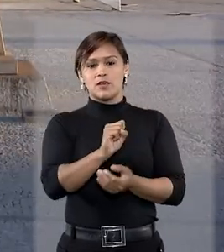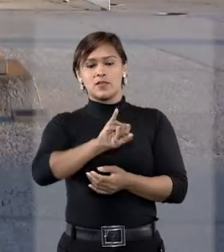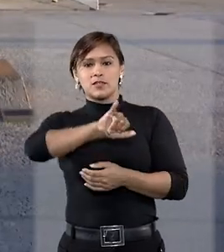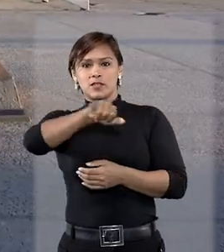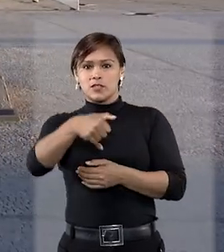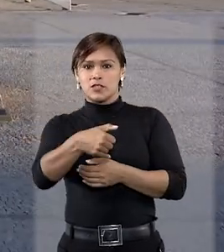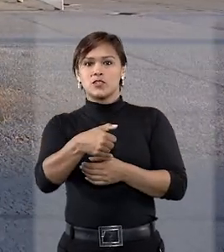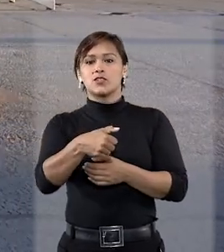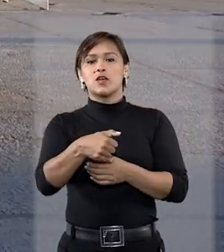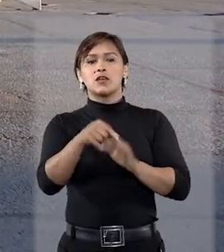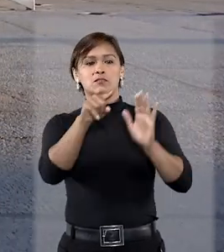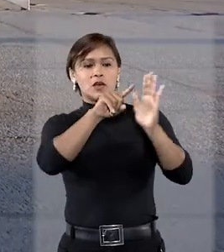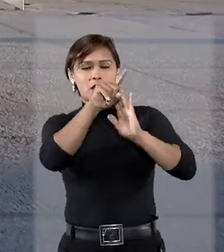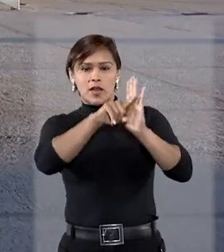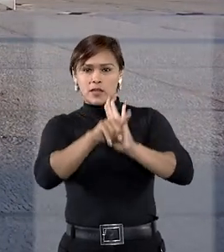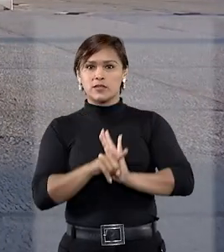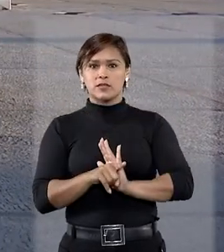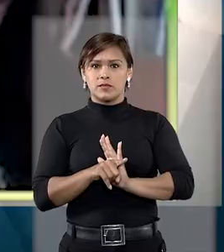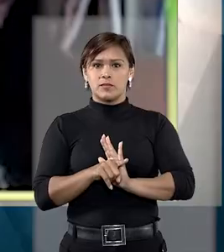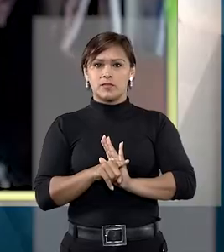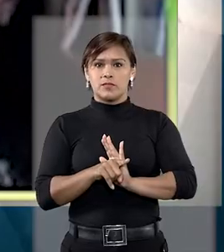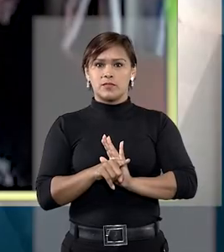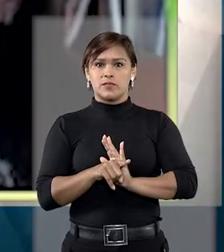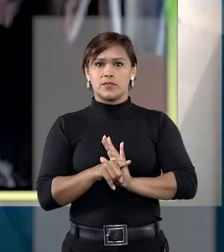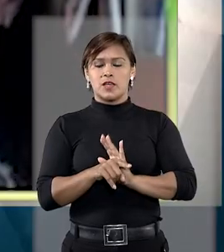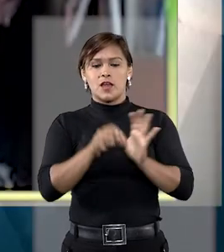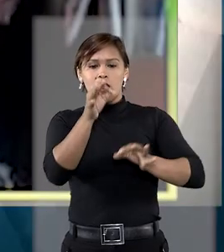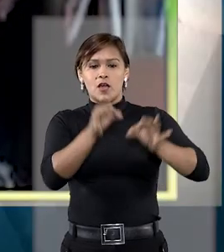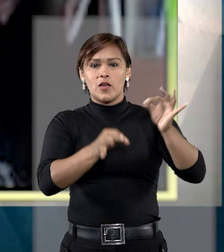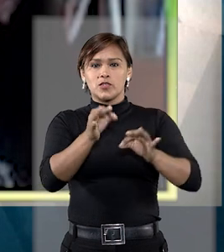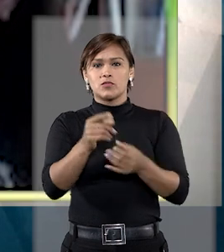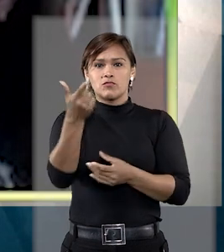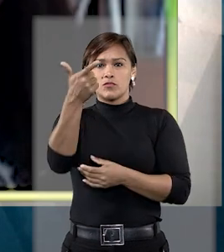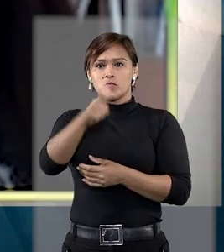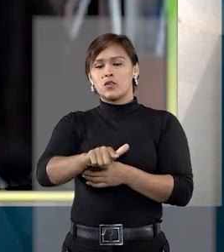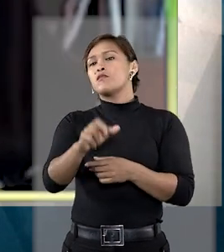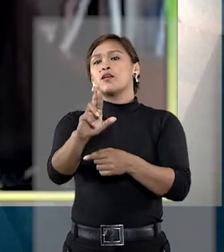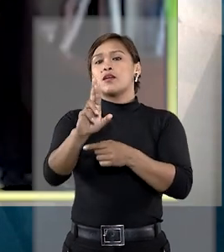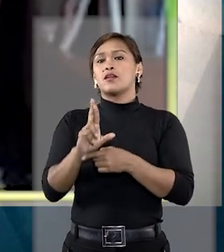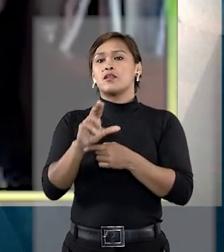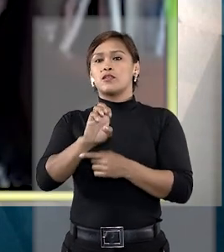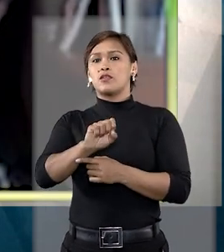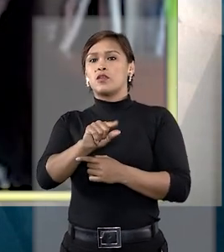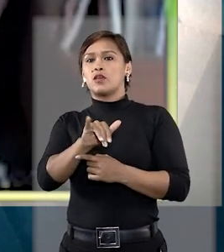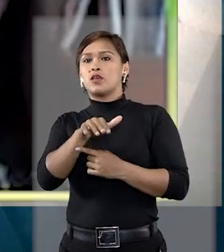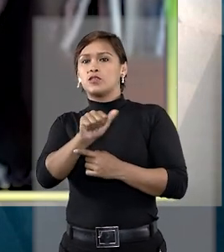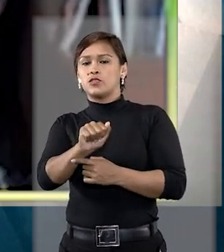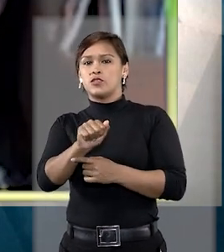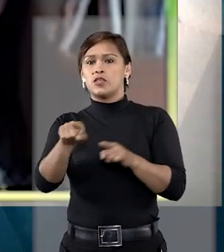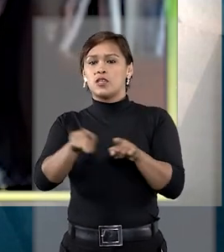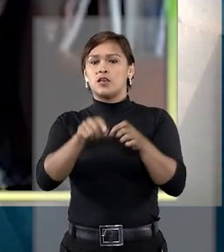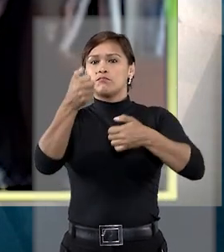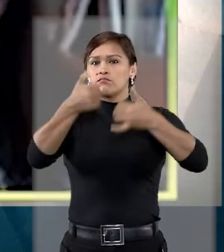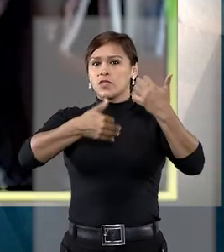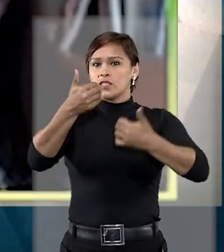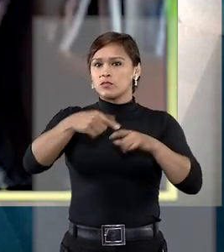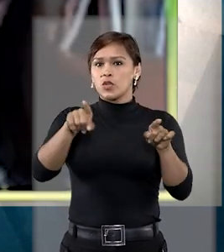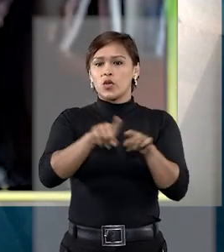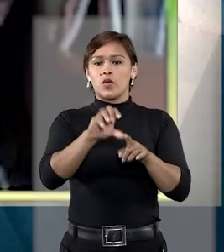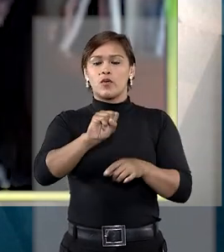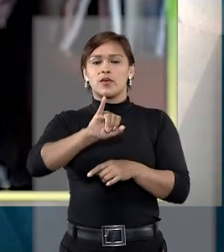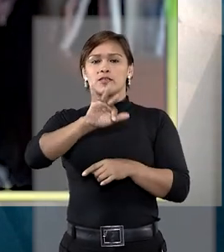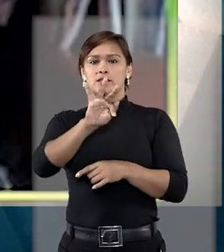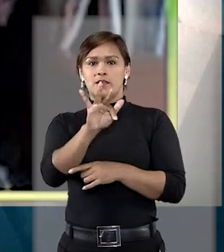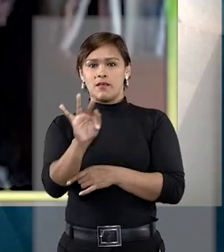STJ para eventual retratação. Ao rejulgar o caso, a relatora, ministra Regina Helena Costa, explicou que